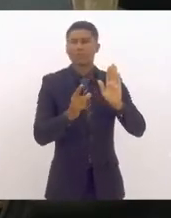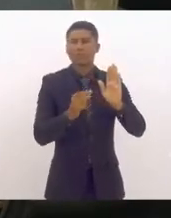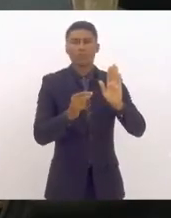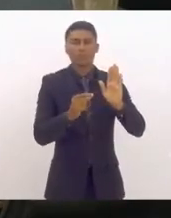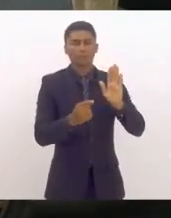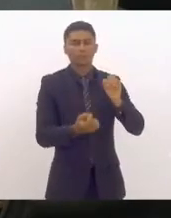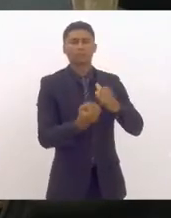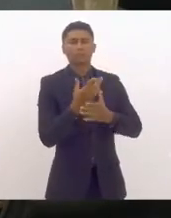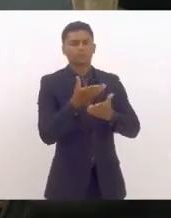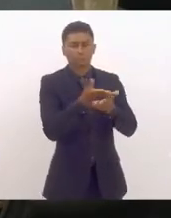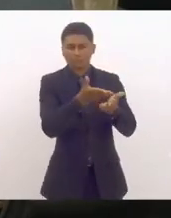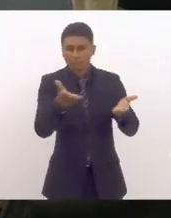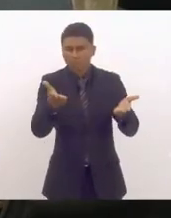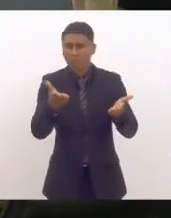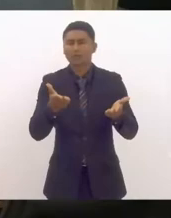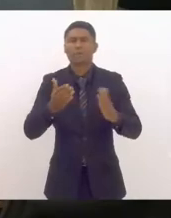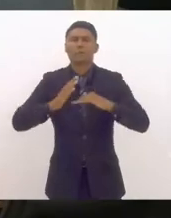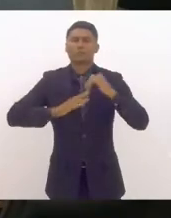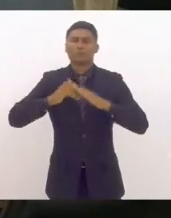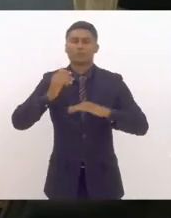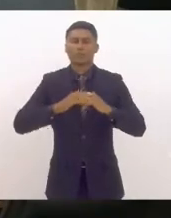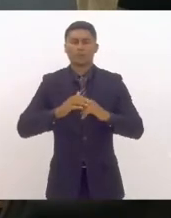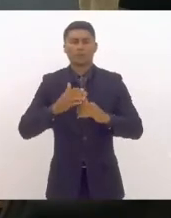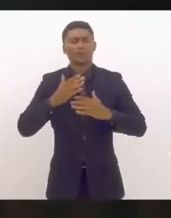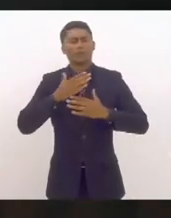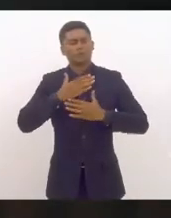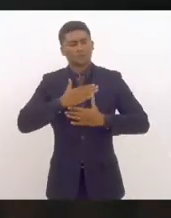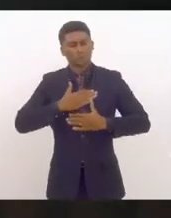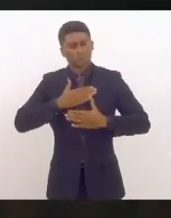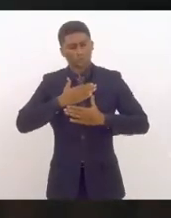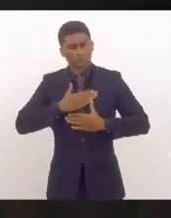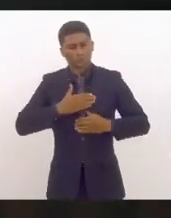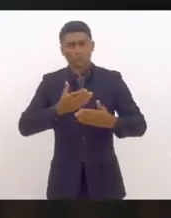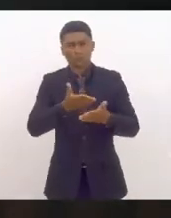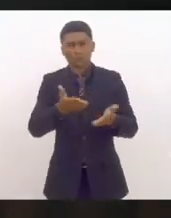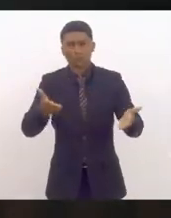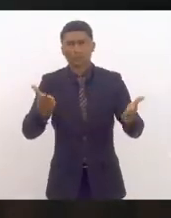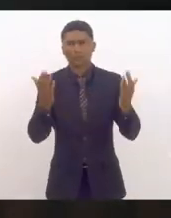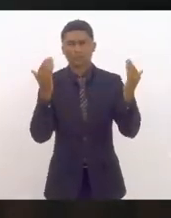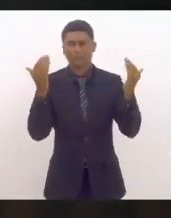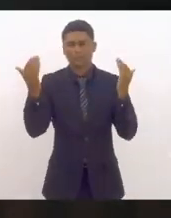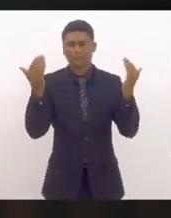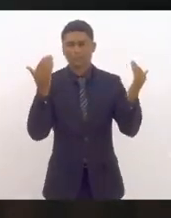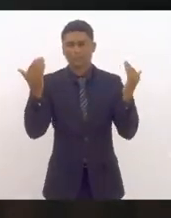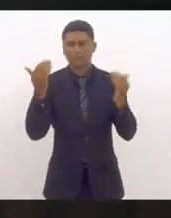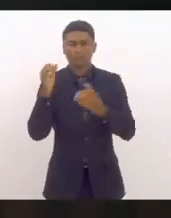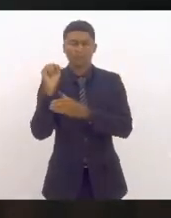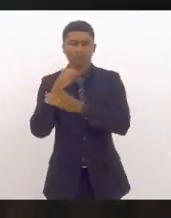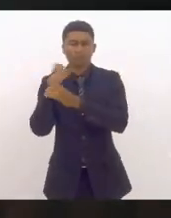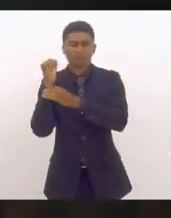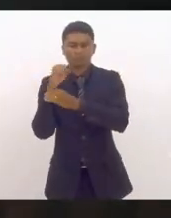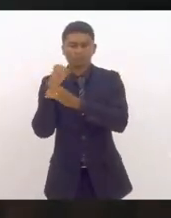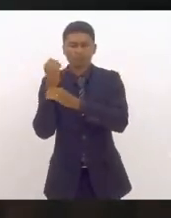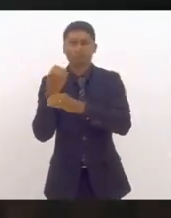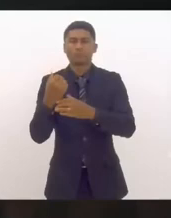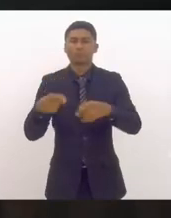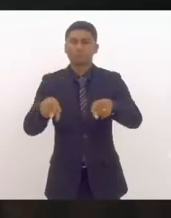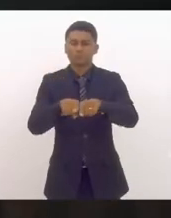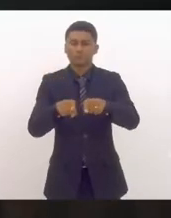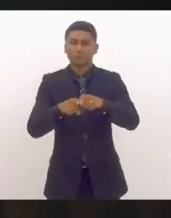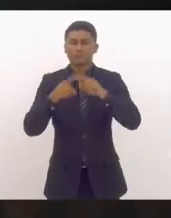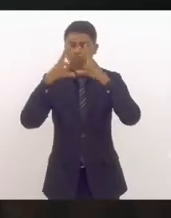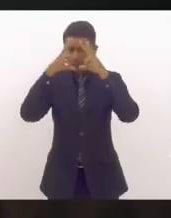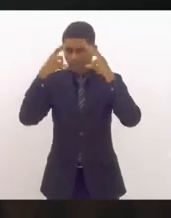condições de repouso para os profissionais fisioterapeutas e terapeutas ocupacionais, com uma posterior inclusão de